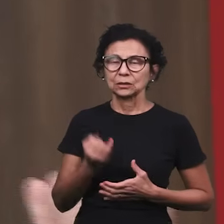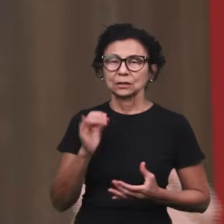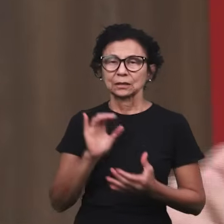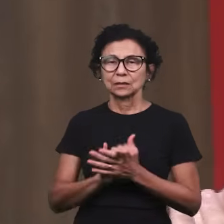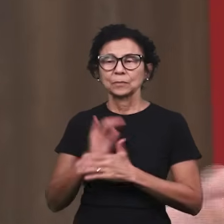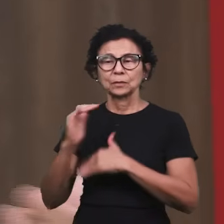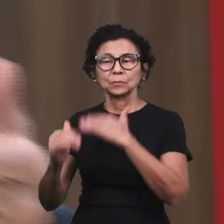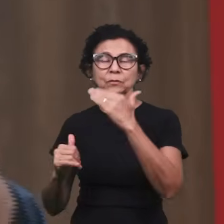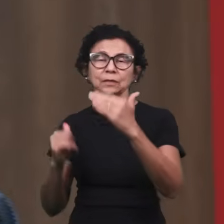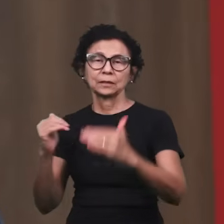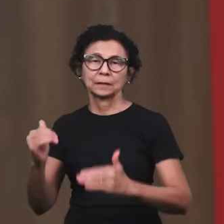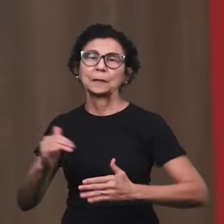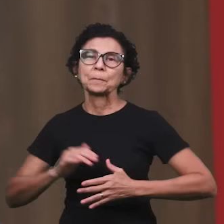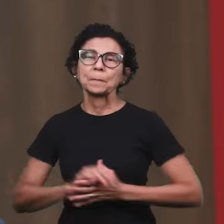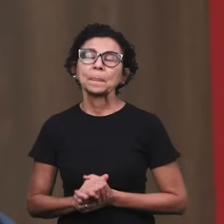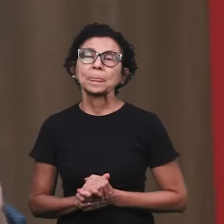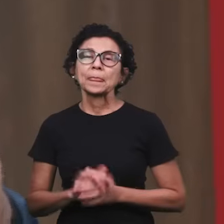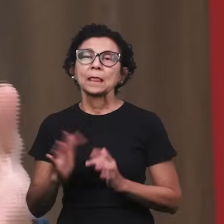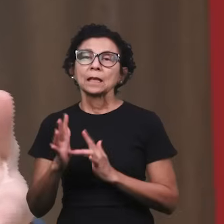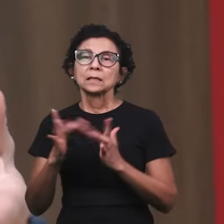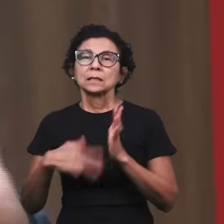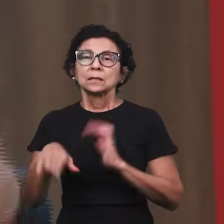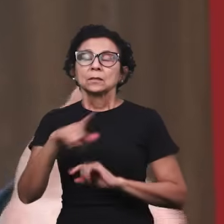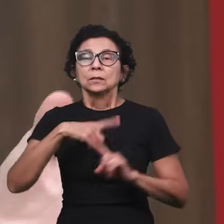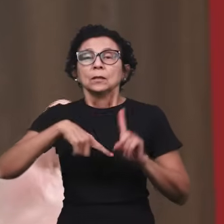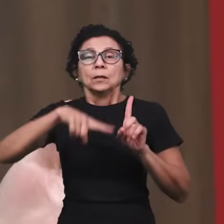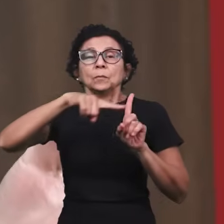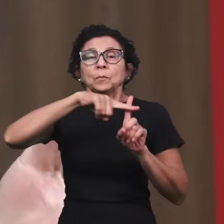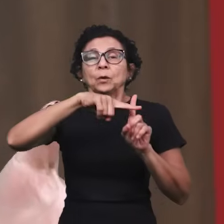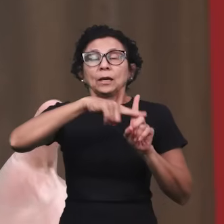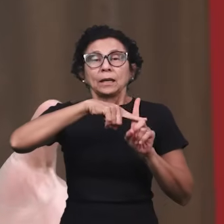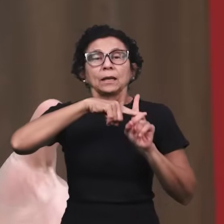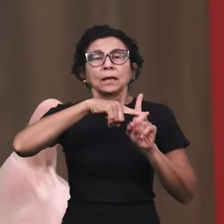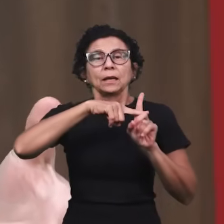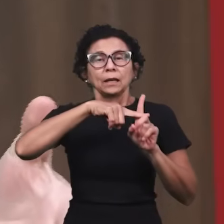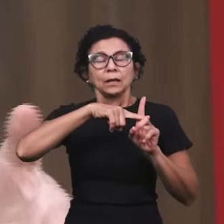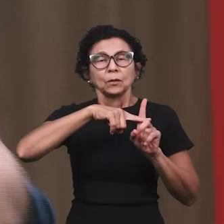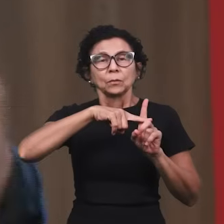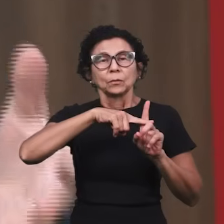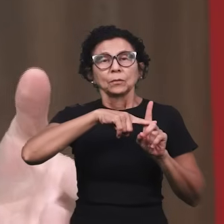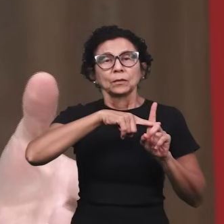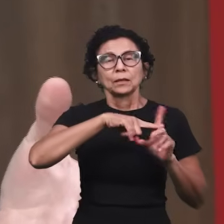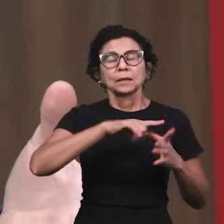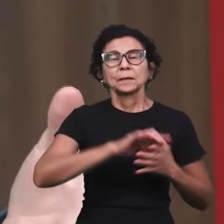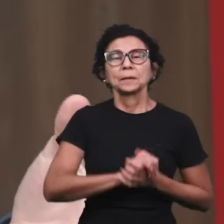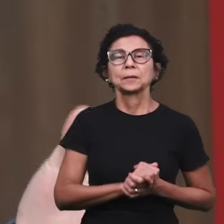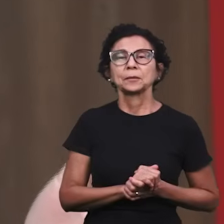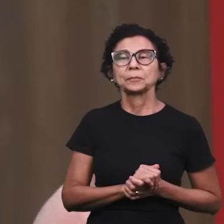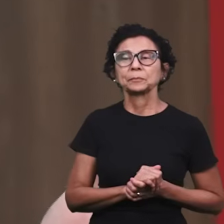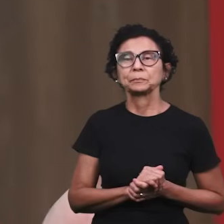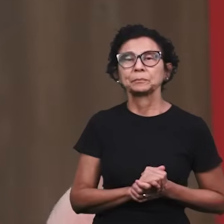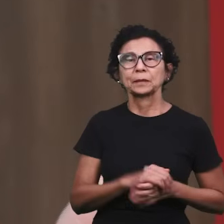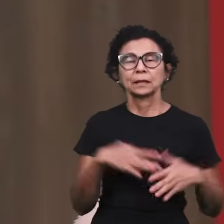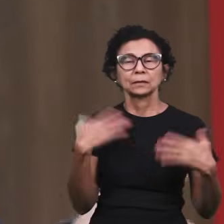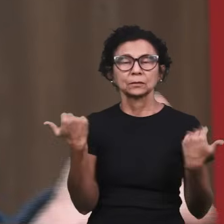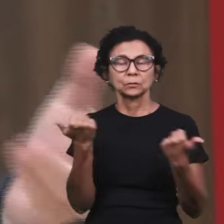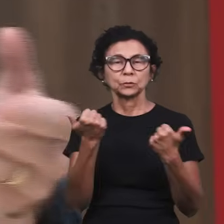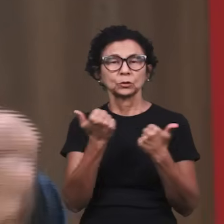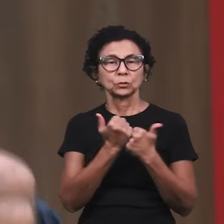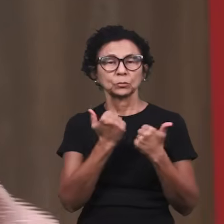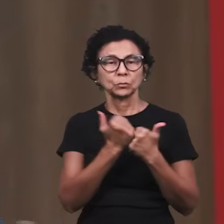o amor, Jesus morreu, ele morreu, a maior renúncia foi dele. Né? Por isso que é grande o mistério.